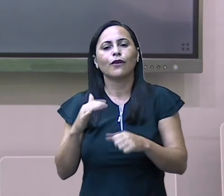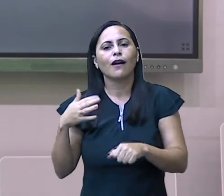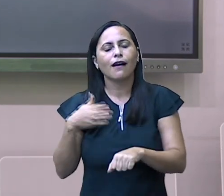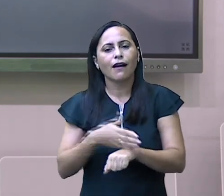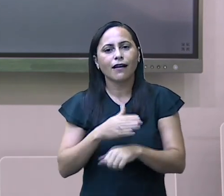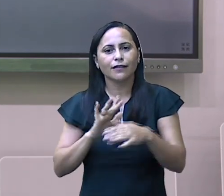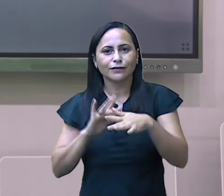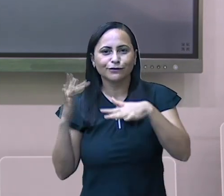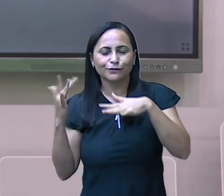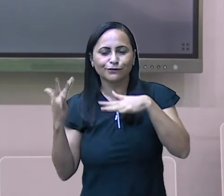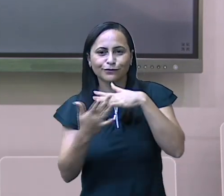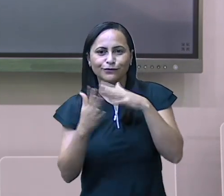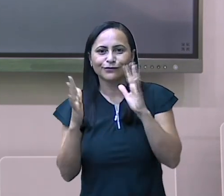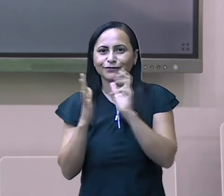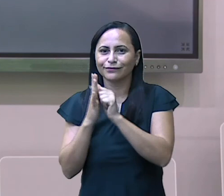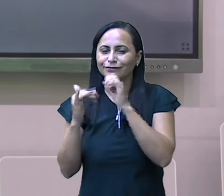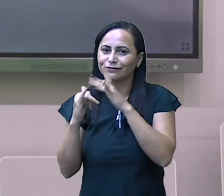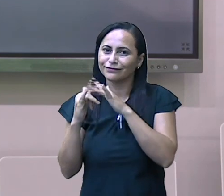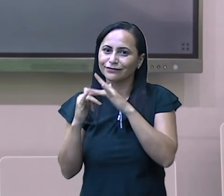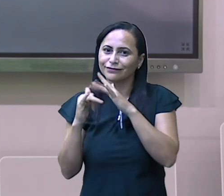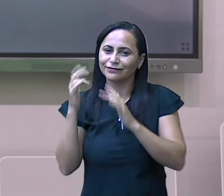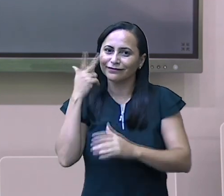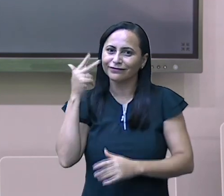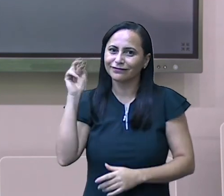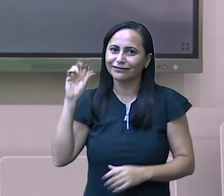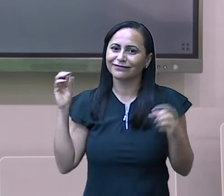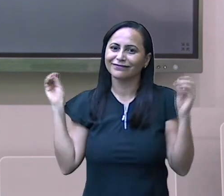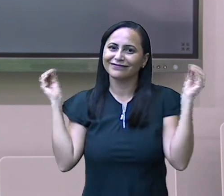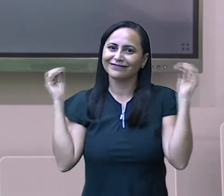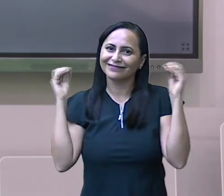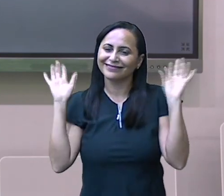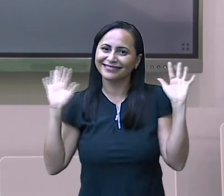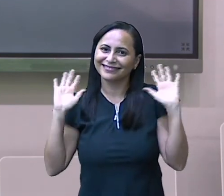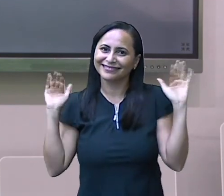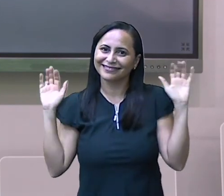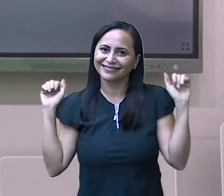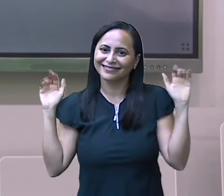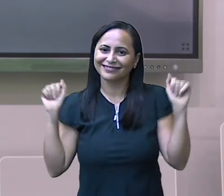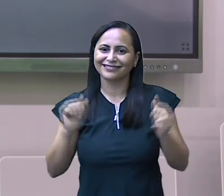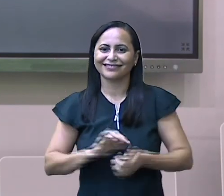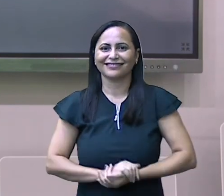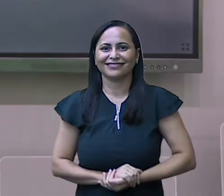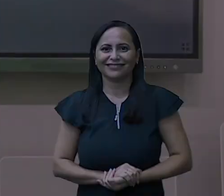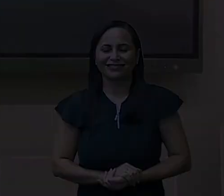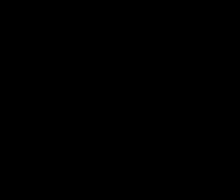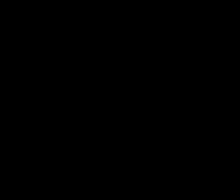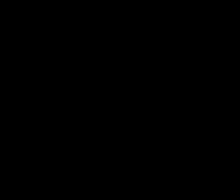redes sociais. Beijo no coração, fiquem com Deus e até nossa próxima aula. Tchau, tchau!